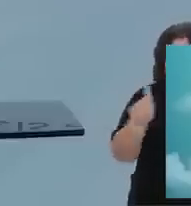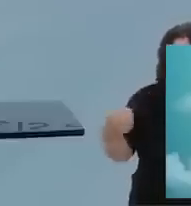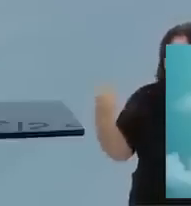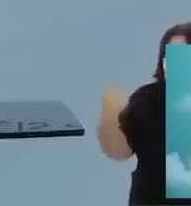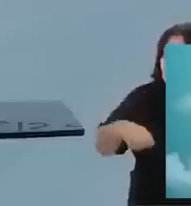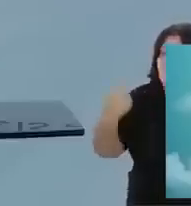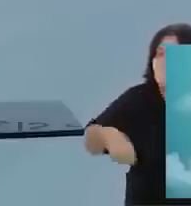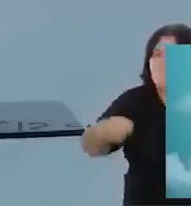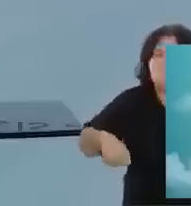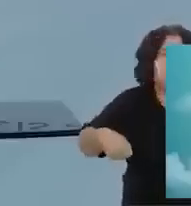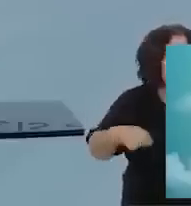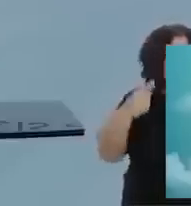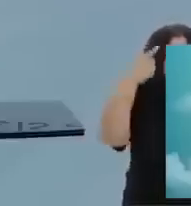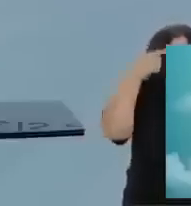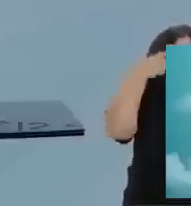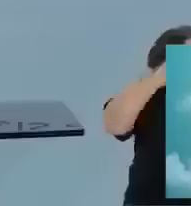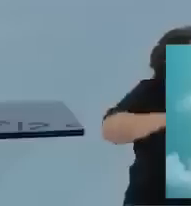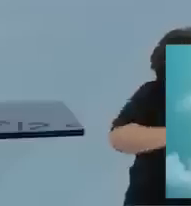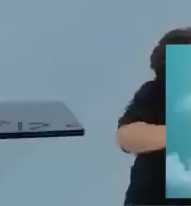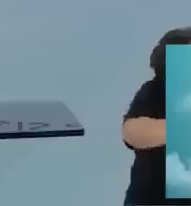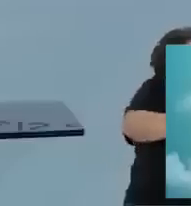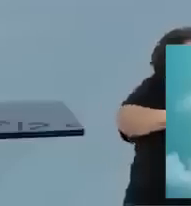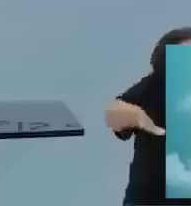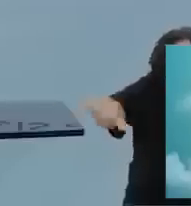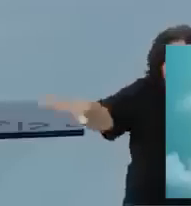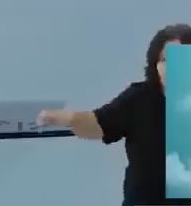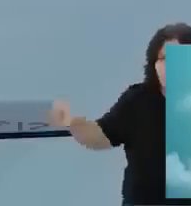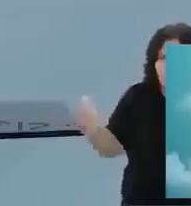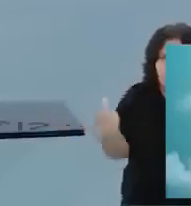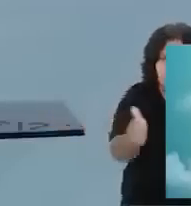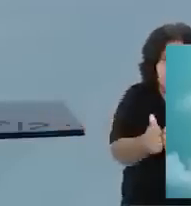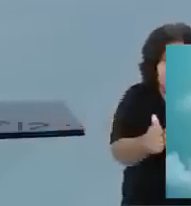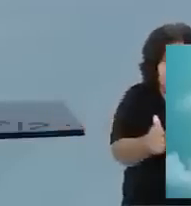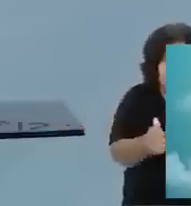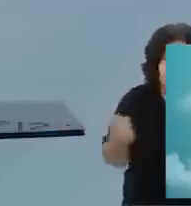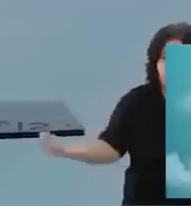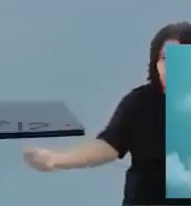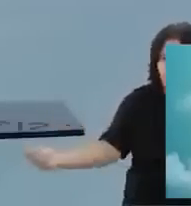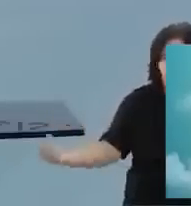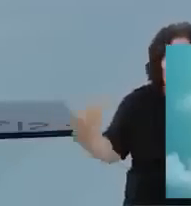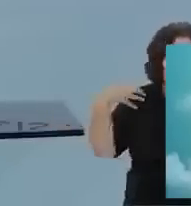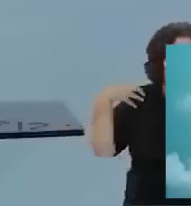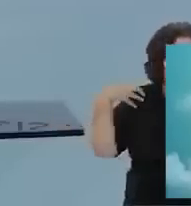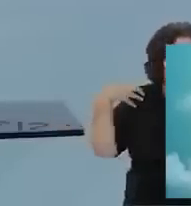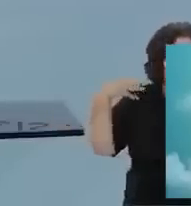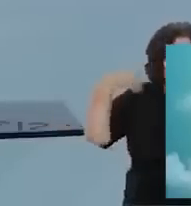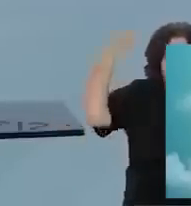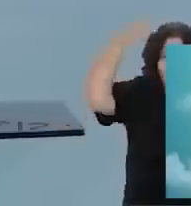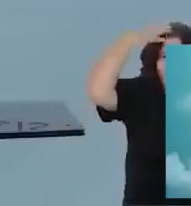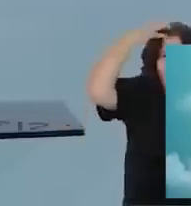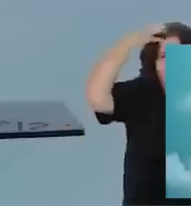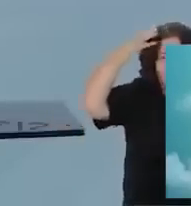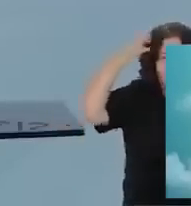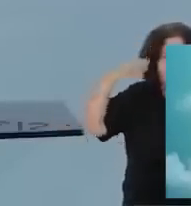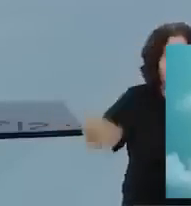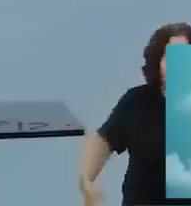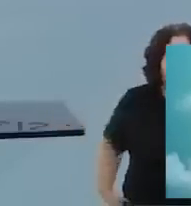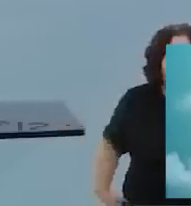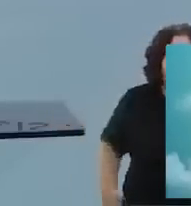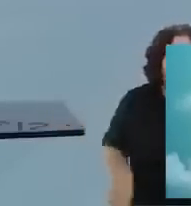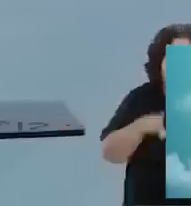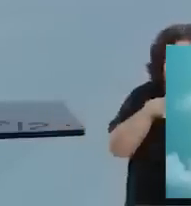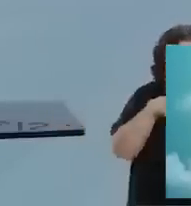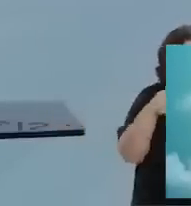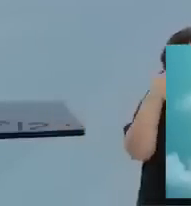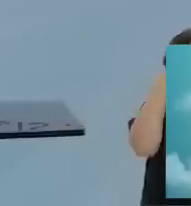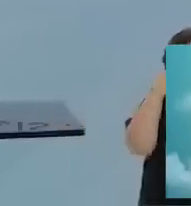corpo. Pensando em membro, pastor Elival, eu sempre imagino, olhando para o corpo, como os membros agem. Eu não sei